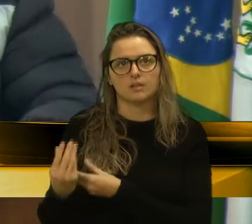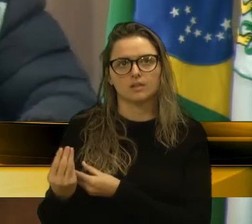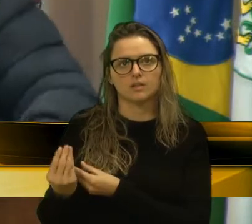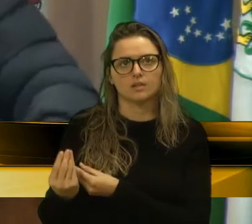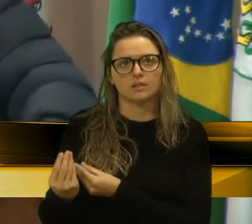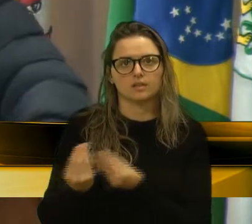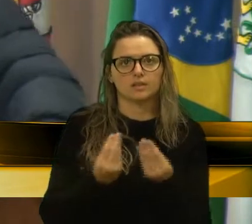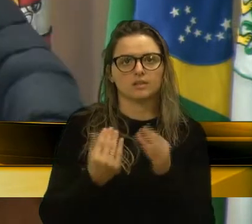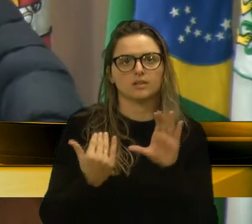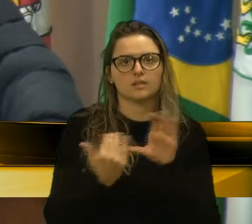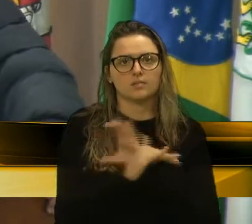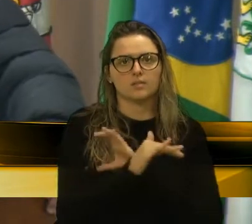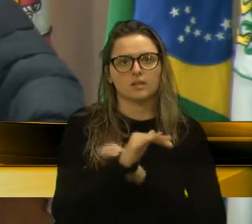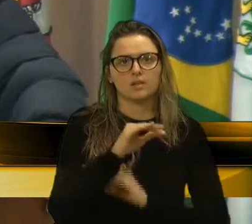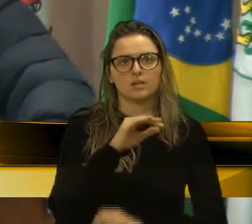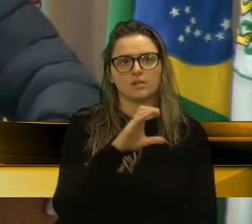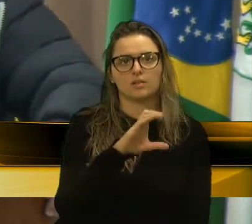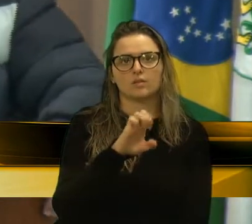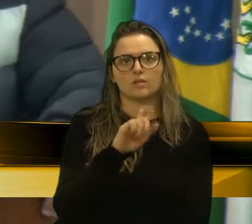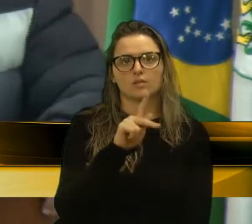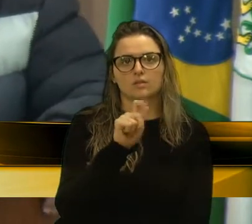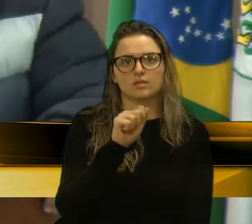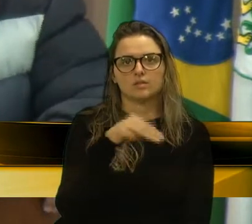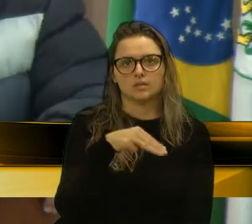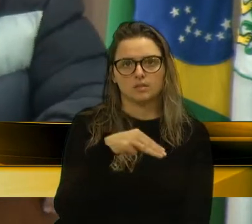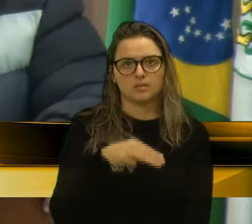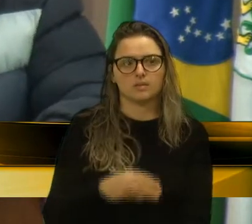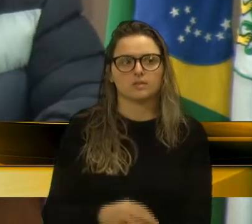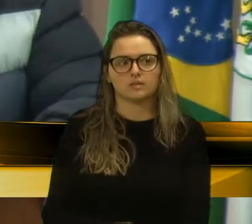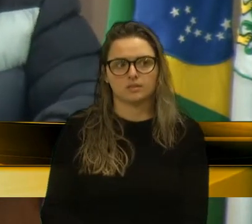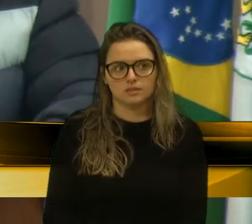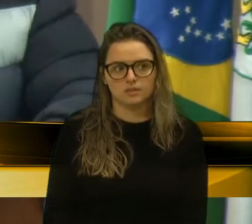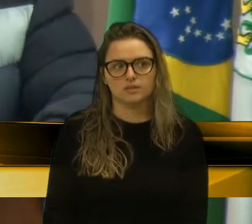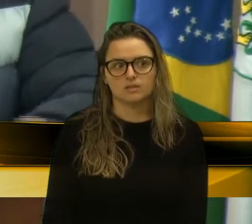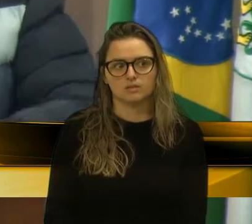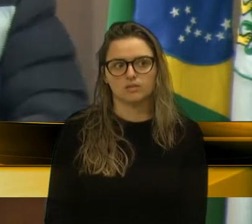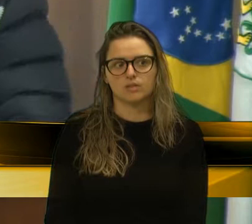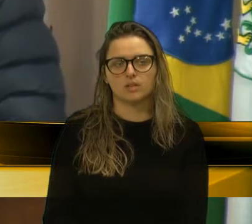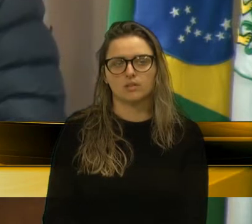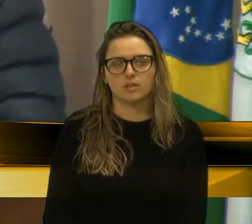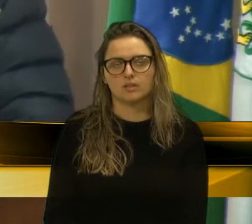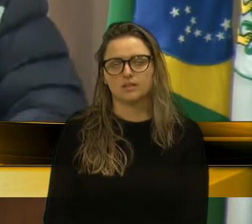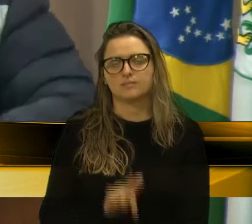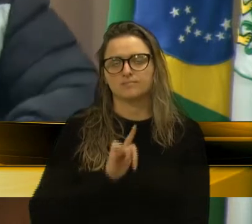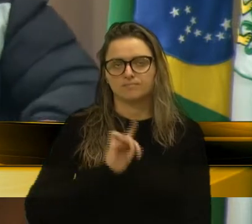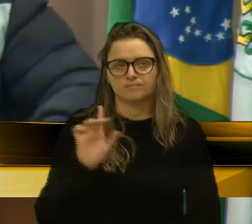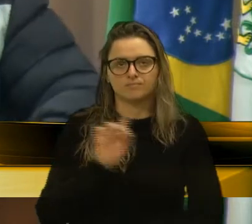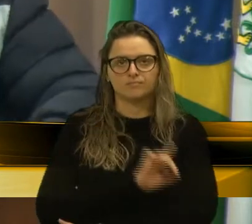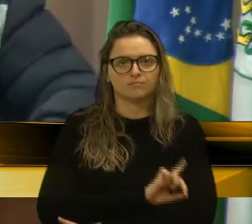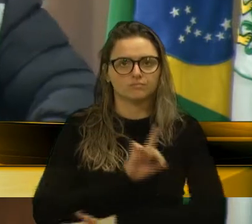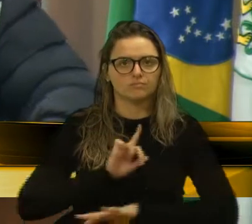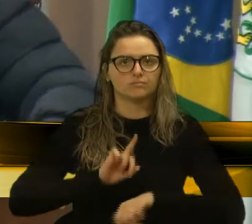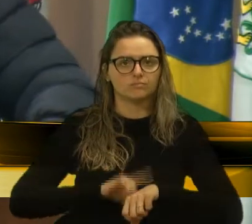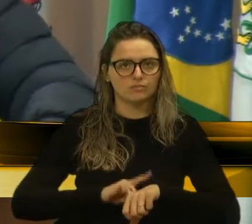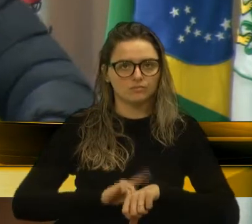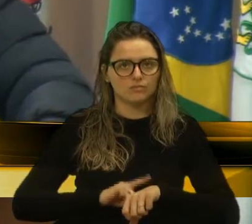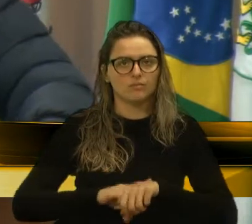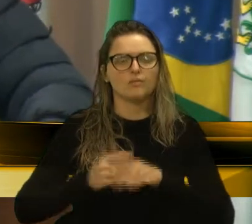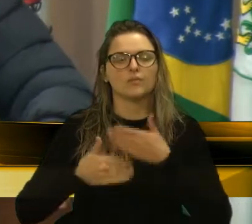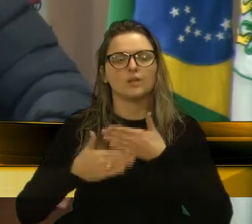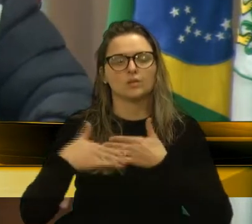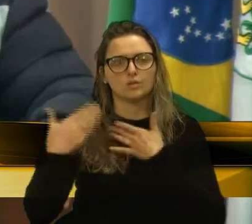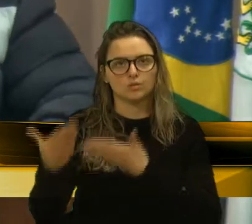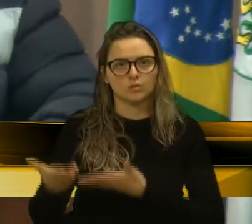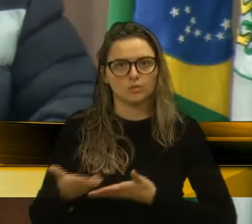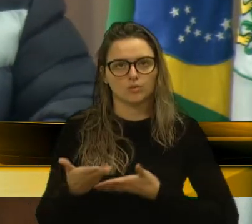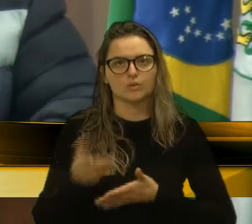CEPRAM. Então, assim, isso aqui foi ontem, gente. Isso aqui foi ontem. Tem a data e o horário que nós remetemos ao convite